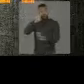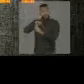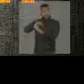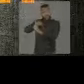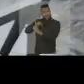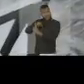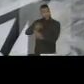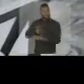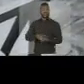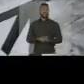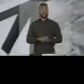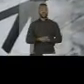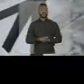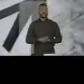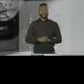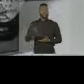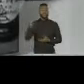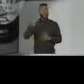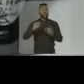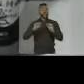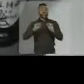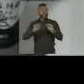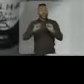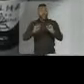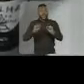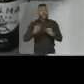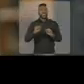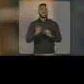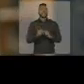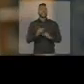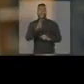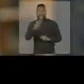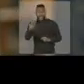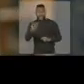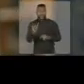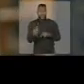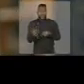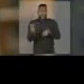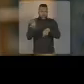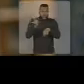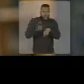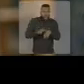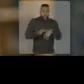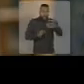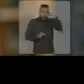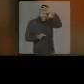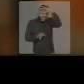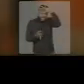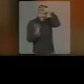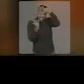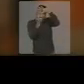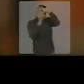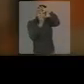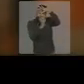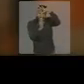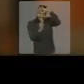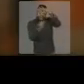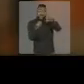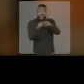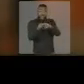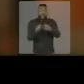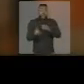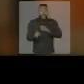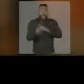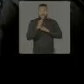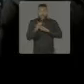ídolo do Bolsonaro. Eles colocam muitos fios elétricos descascados dentro da vagina,